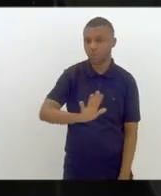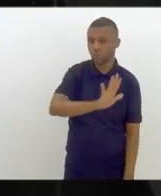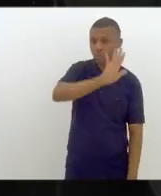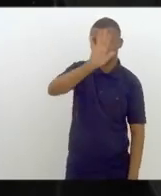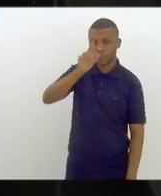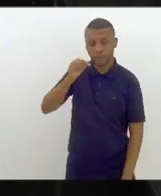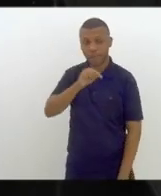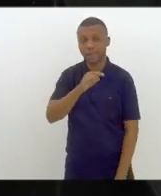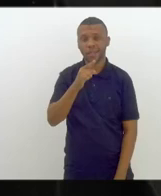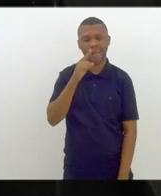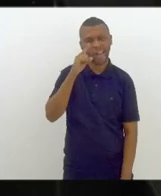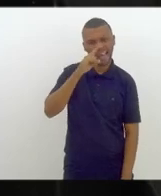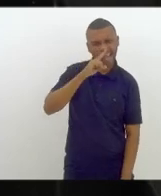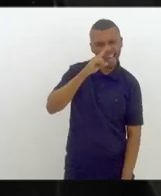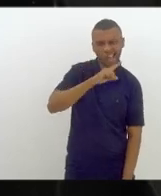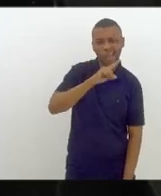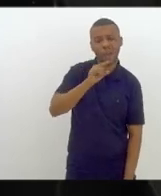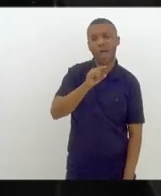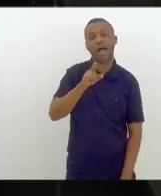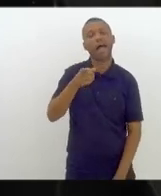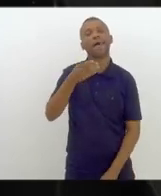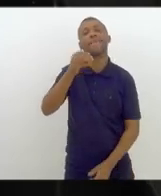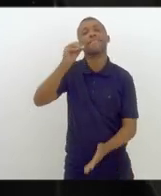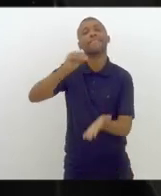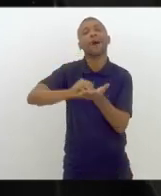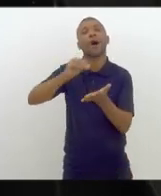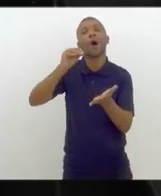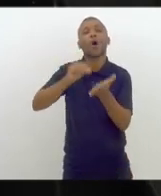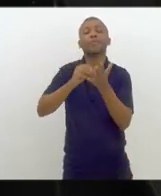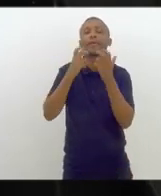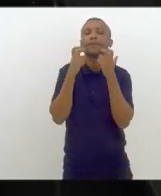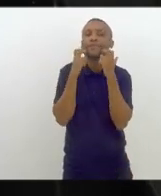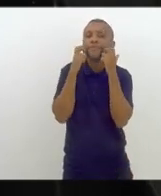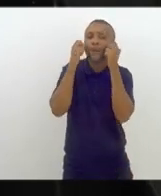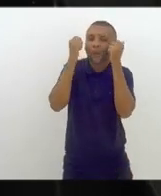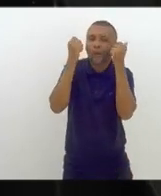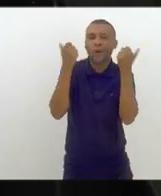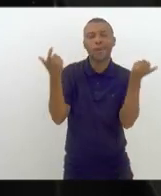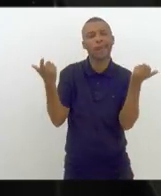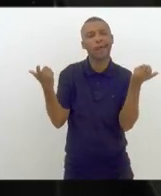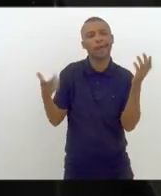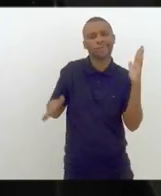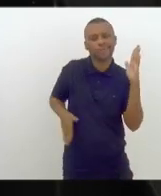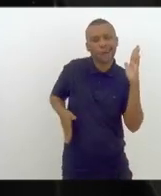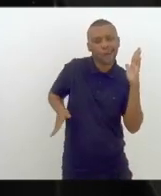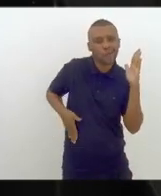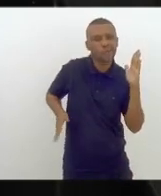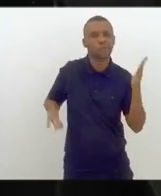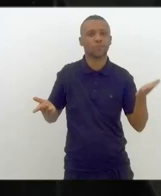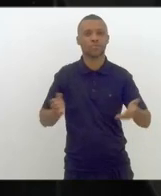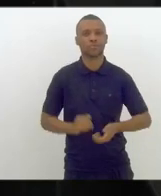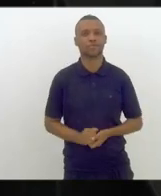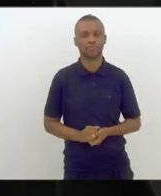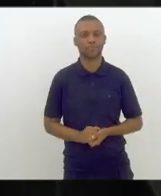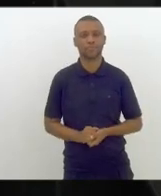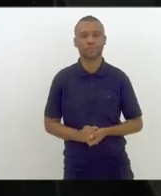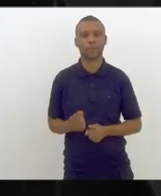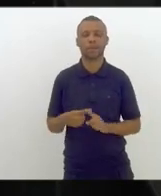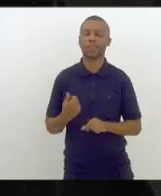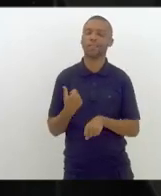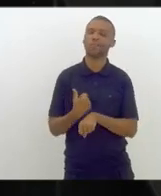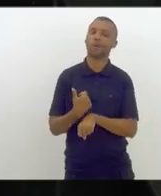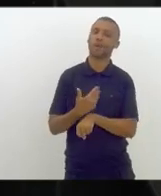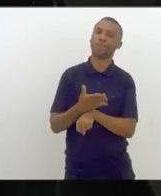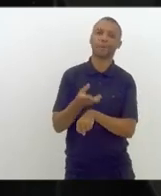um erro, para mim é sem-vergonhice, é falta de vergonha na cara, é vagabundagem. Porque a todo tempo eles